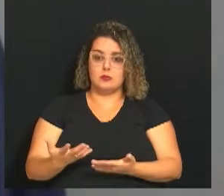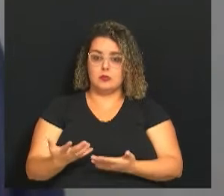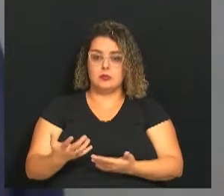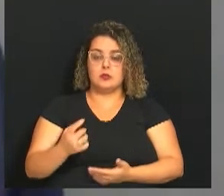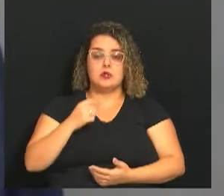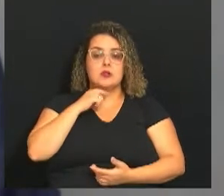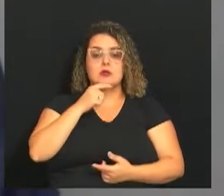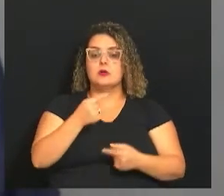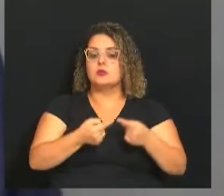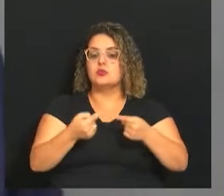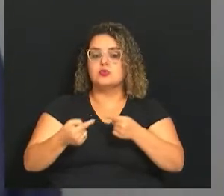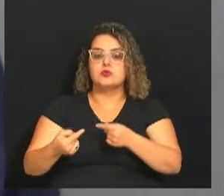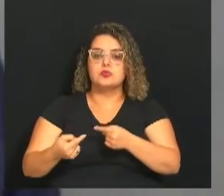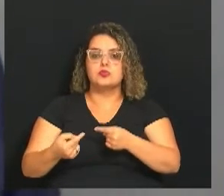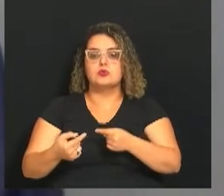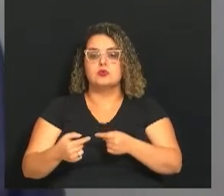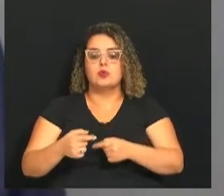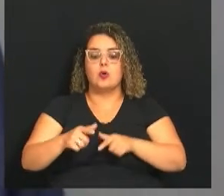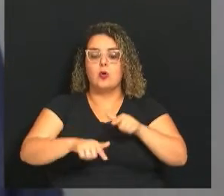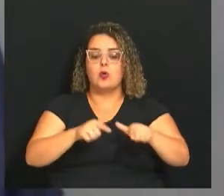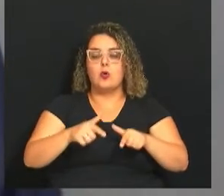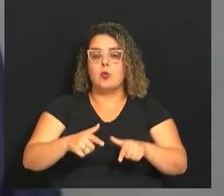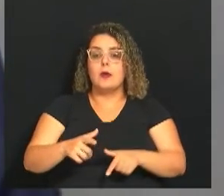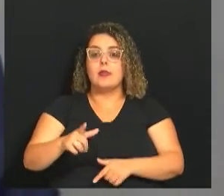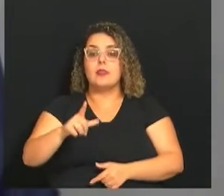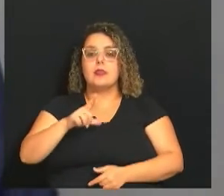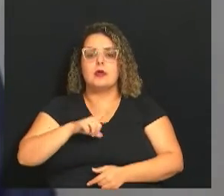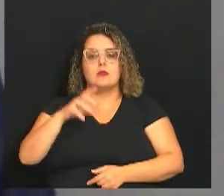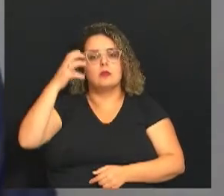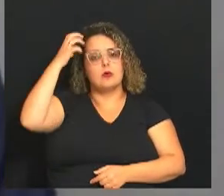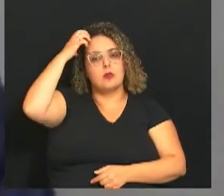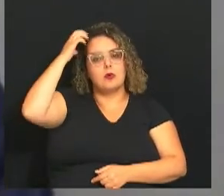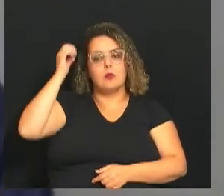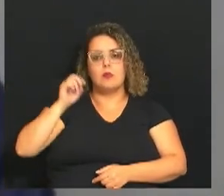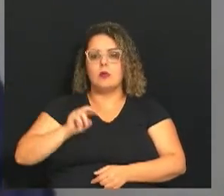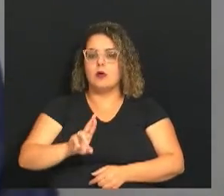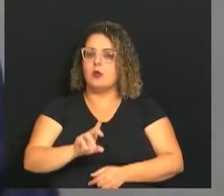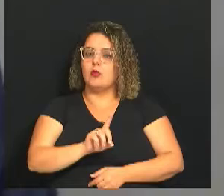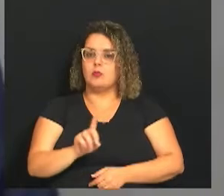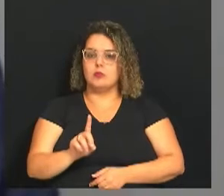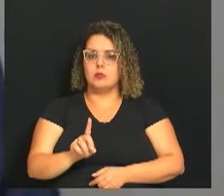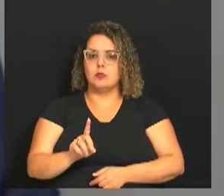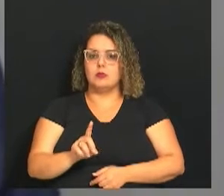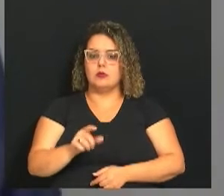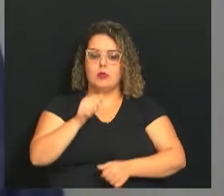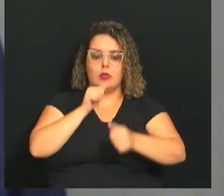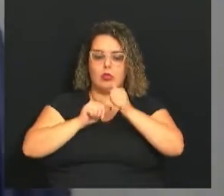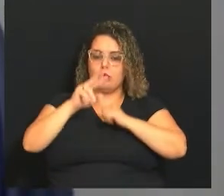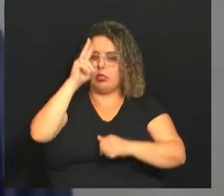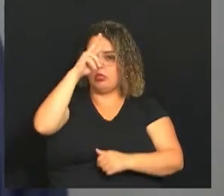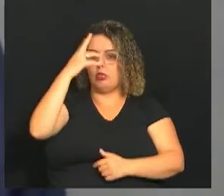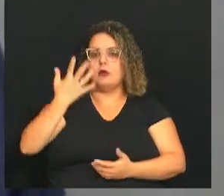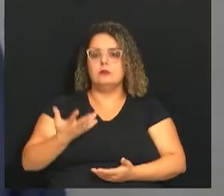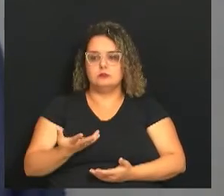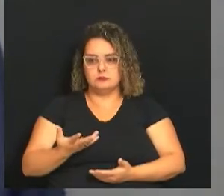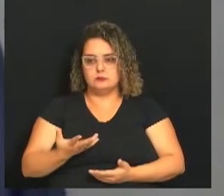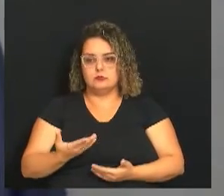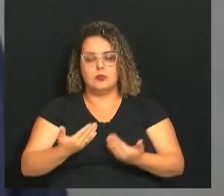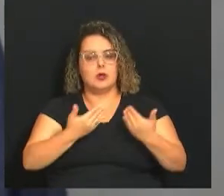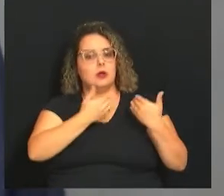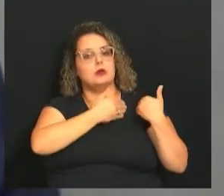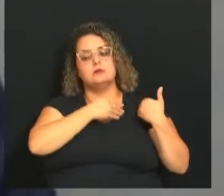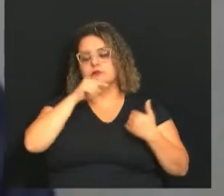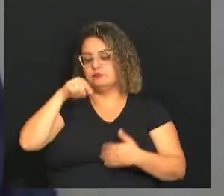se o funcionário teve culpa ou não. Ele se acidentou na empresa porque estava sob efeito de álcool, a responsabilidade vai ser da